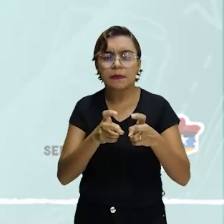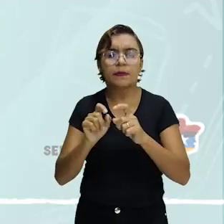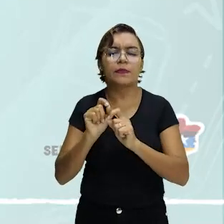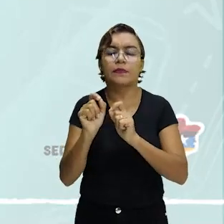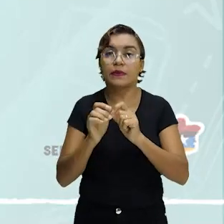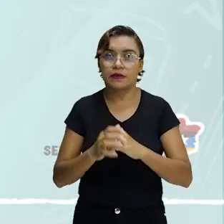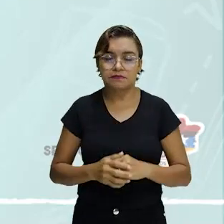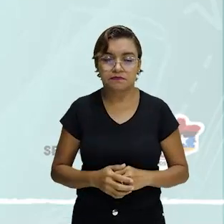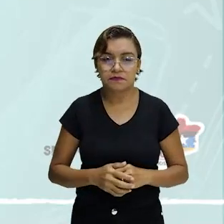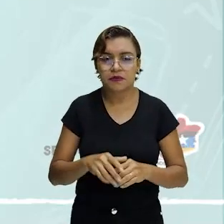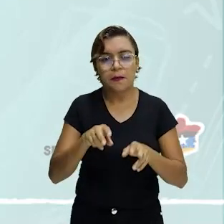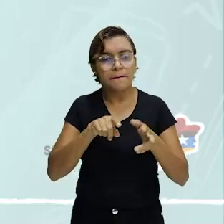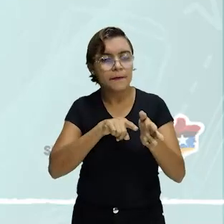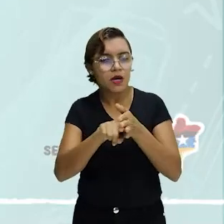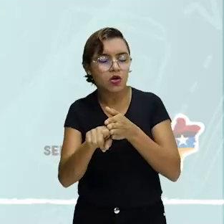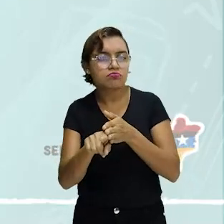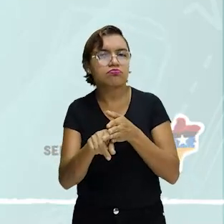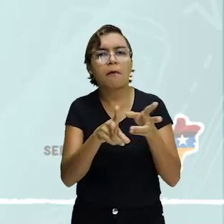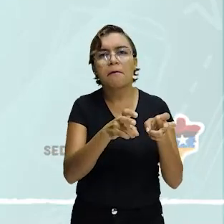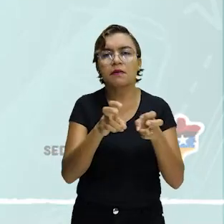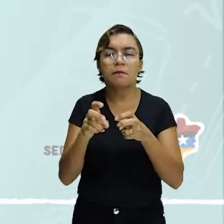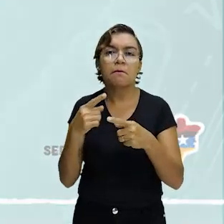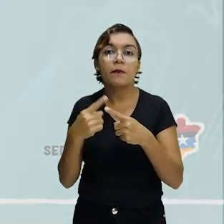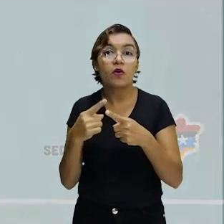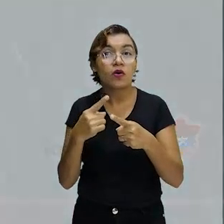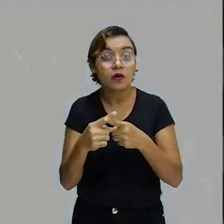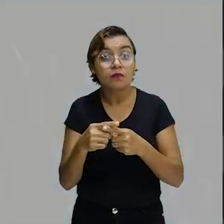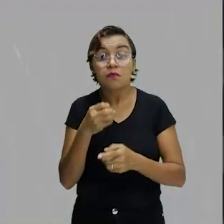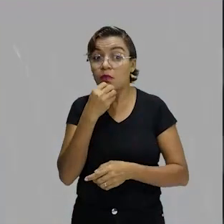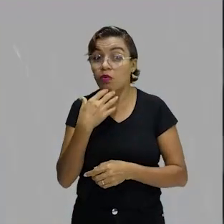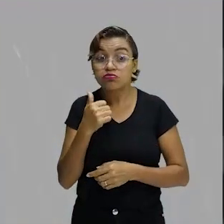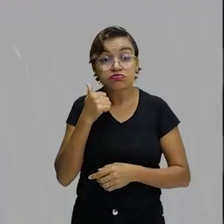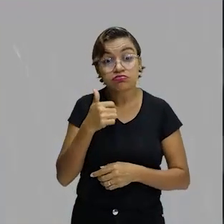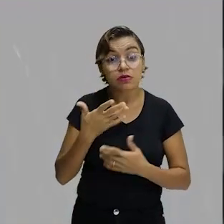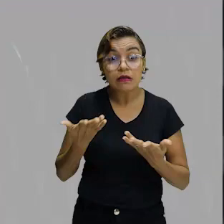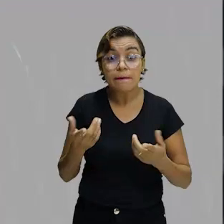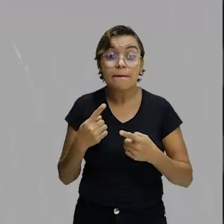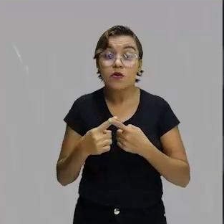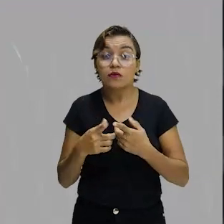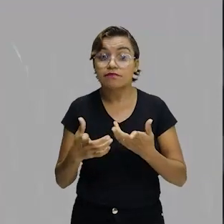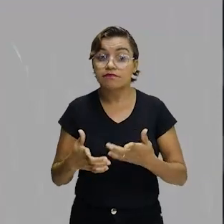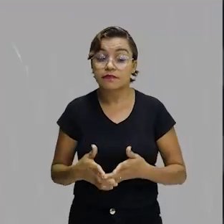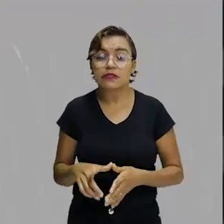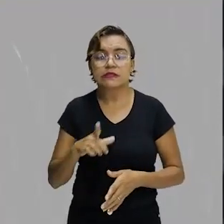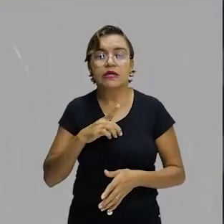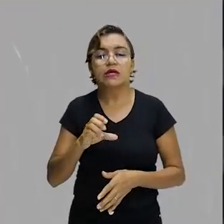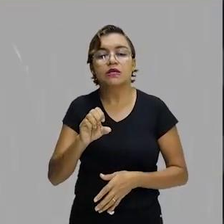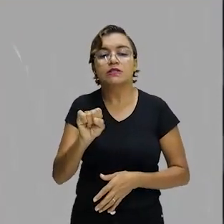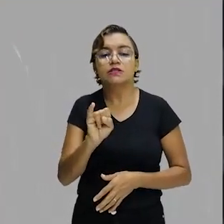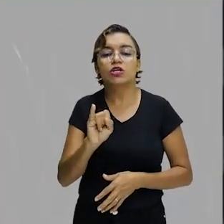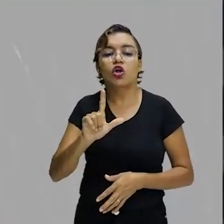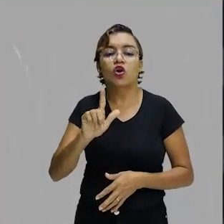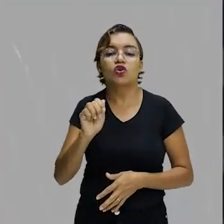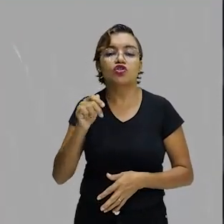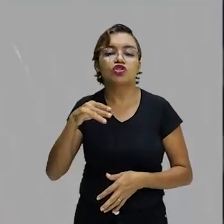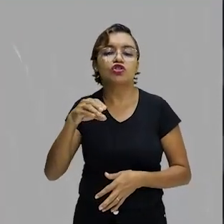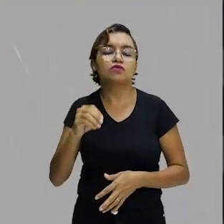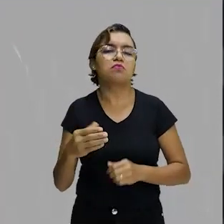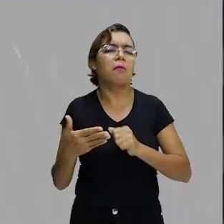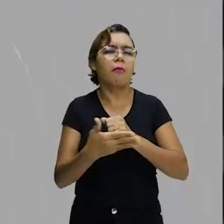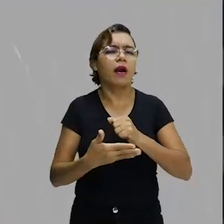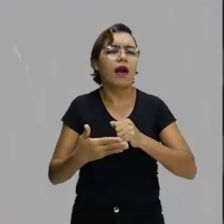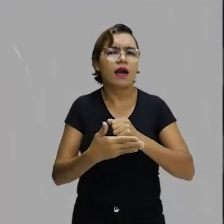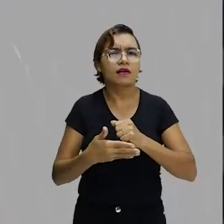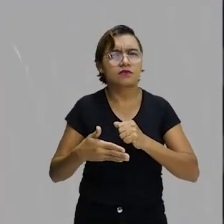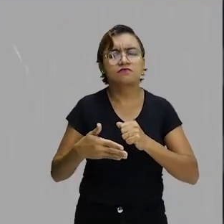questão, identificar por que ele é válido. Tá? Nós temos o silogismo básico, que todo mundo aí